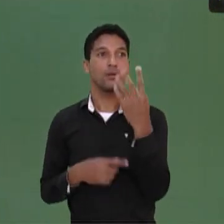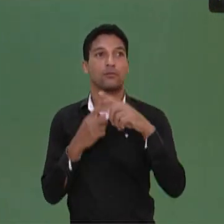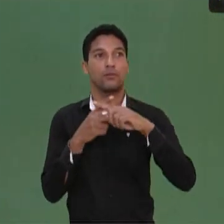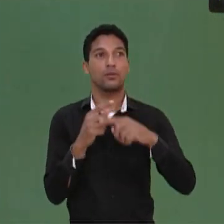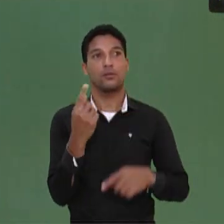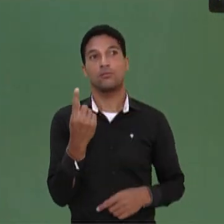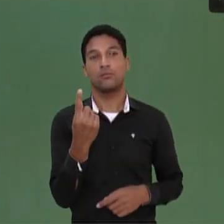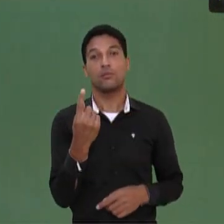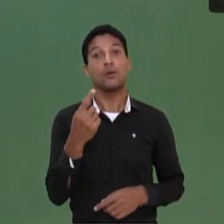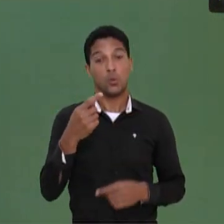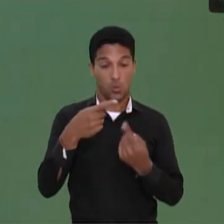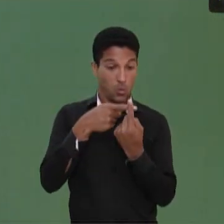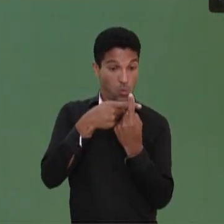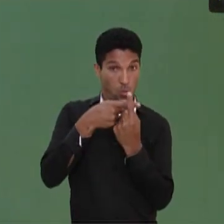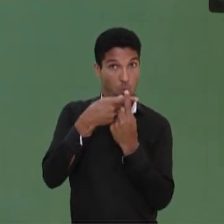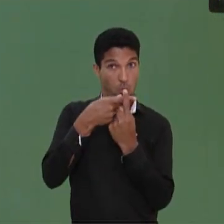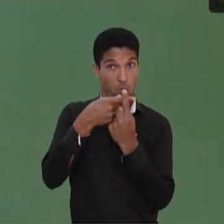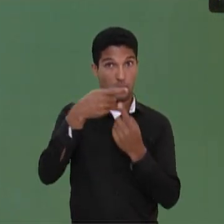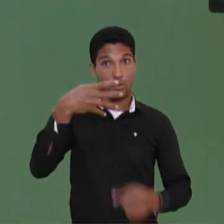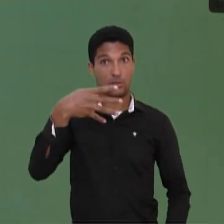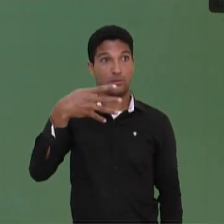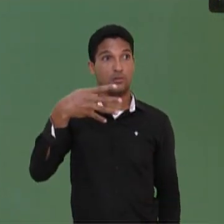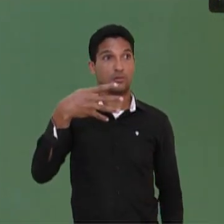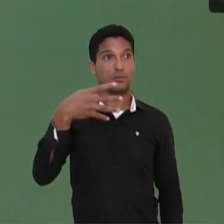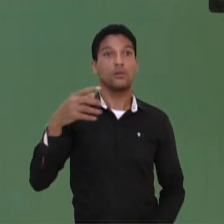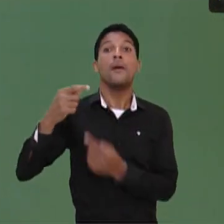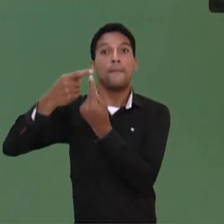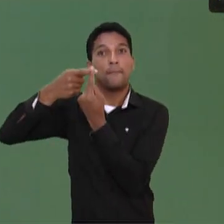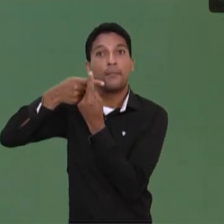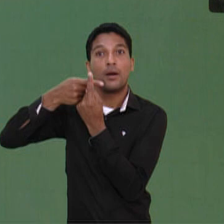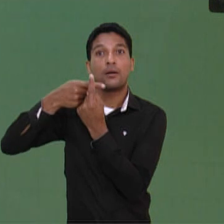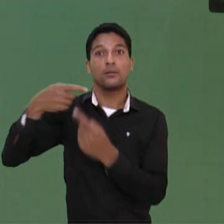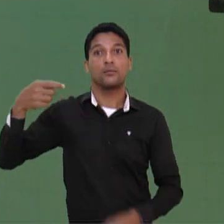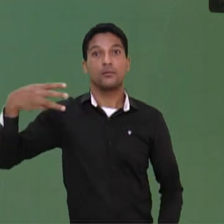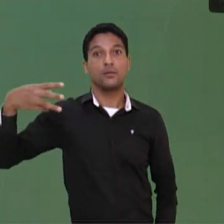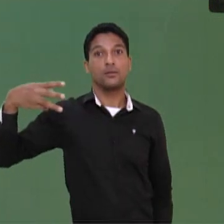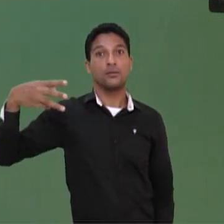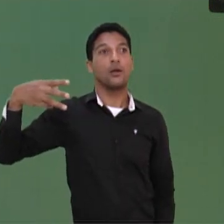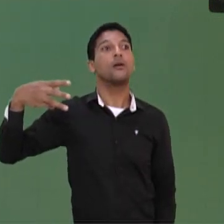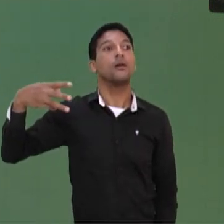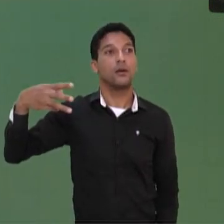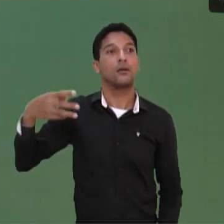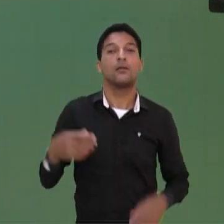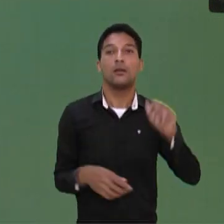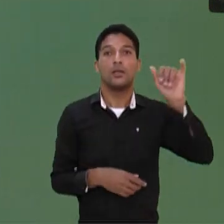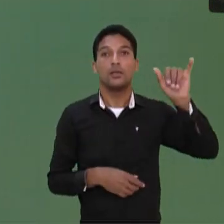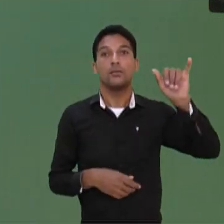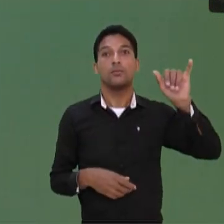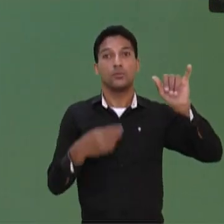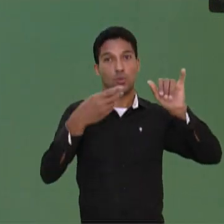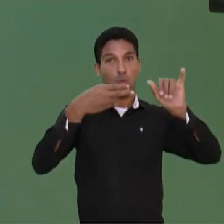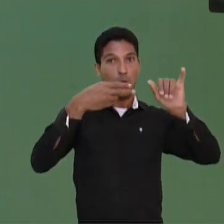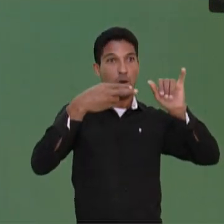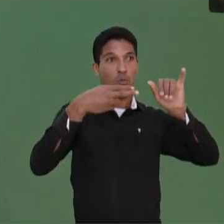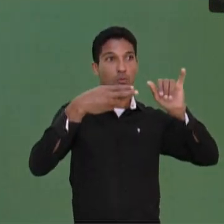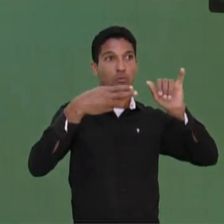4, mais 3. E o meu y é igual a 8, né?